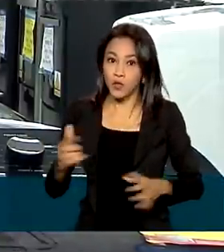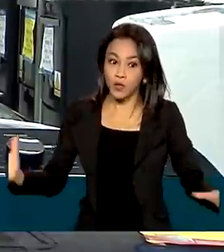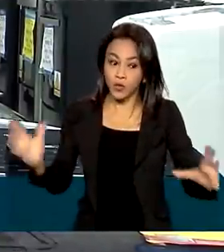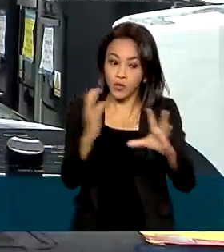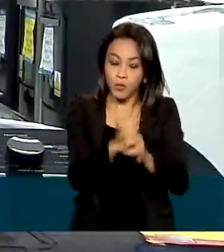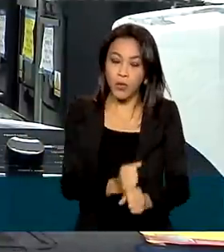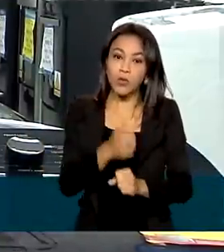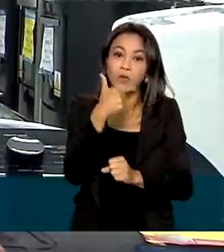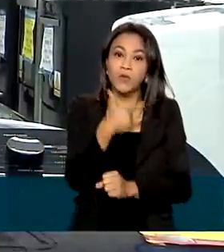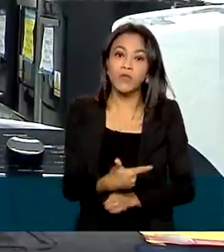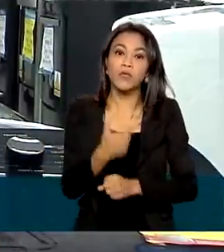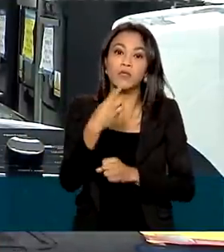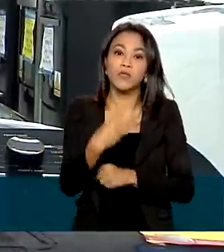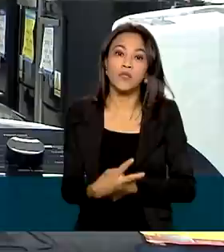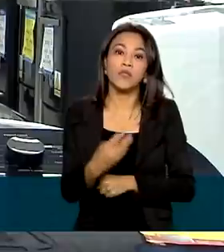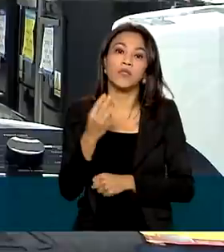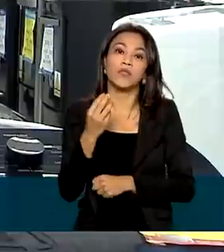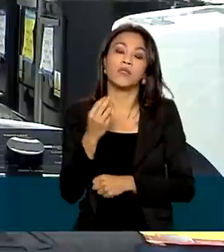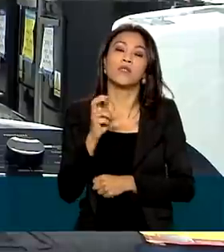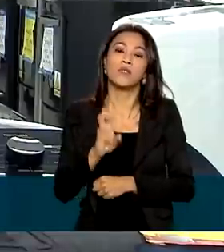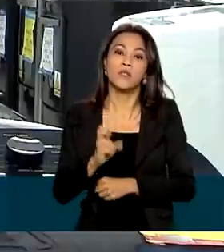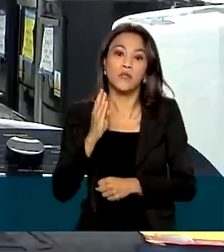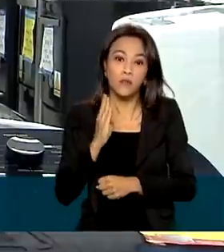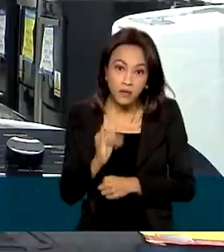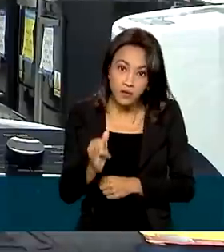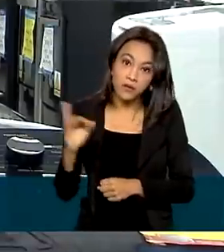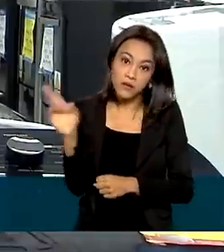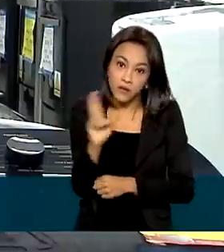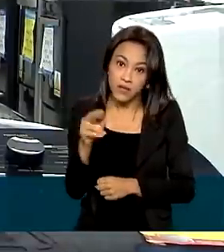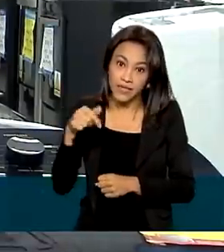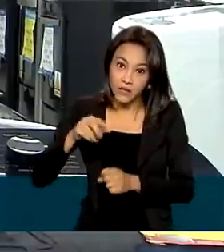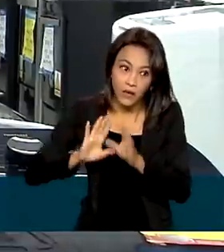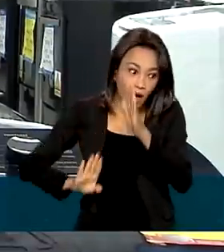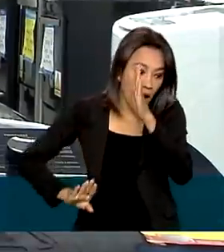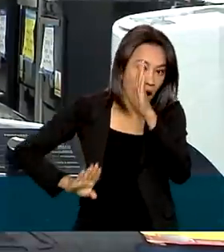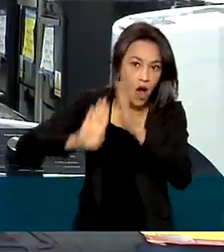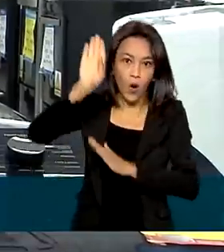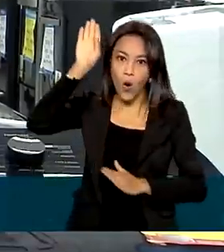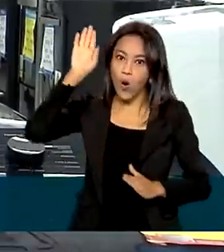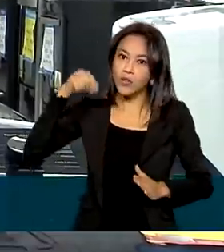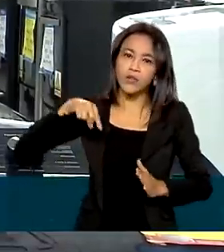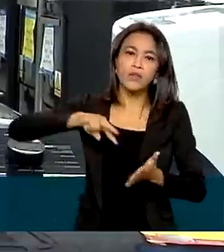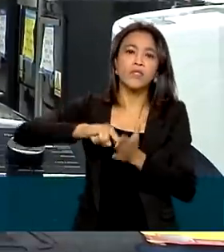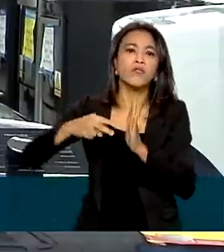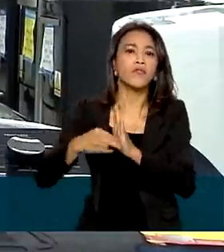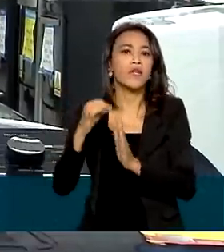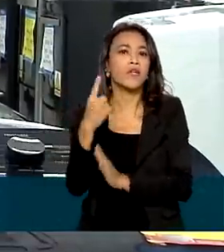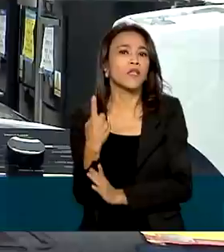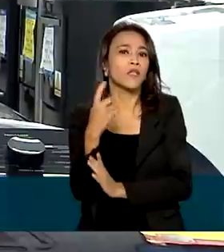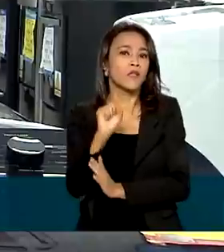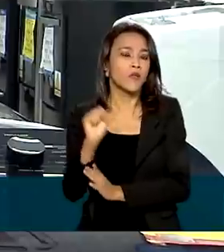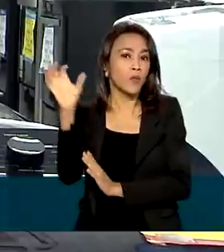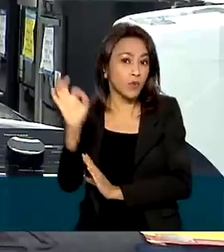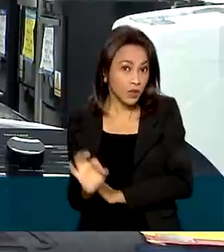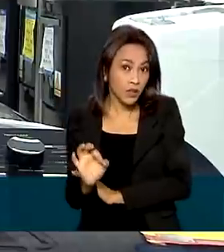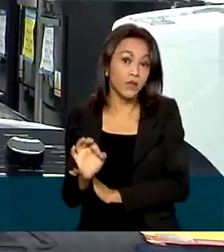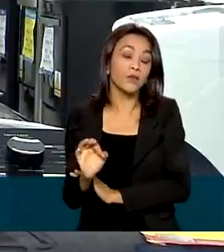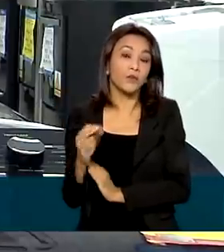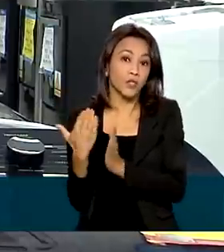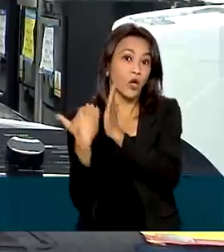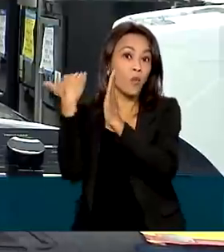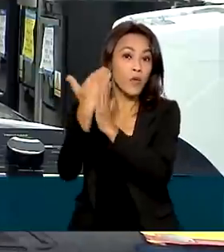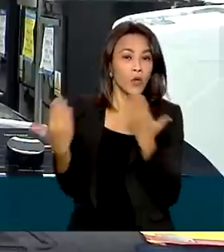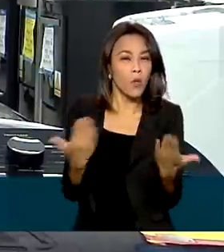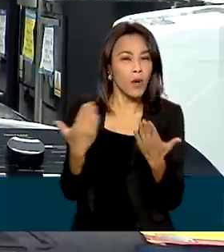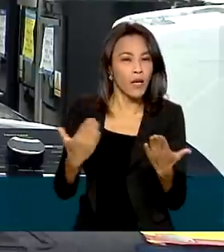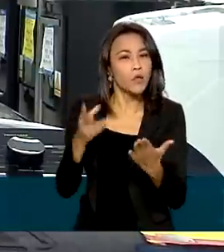235 bilhões de reais, um volume recorde que representa 18% de aumento em relação ao mesmo mês do ano